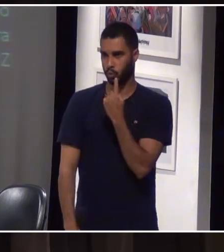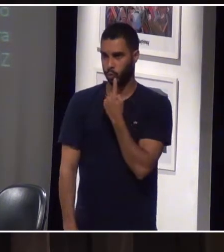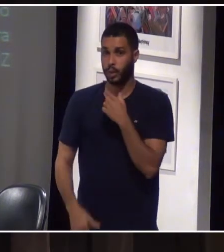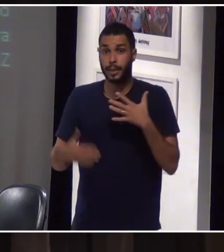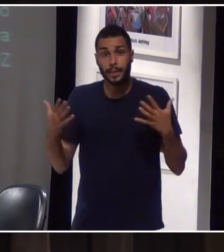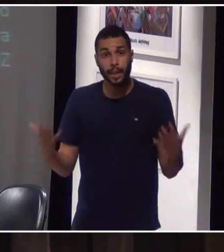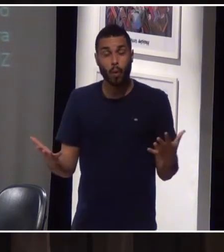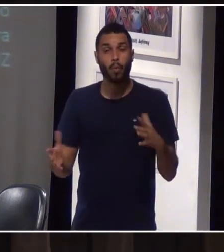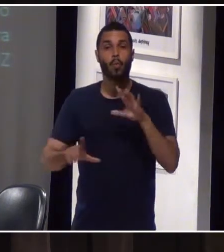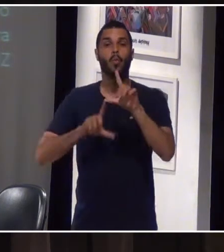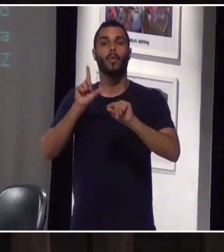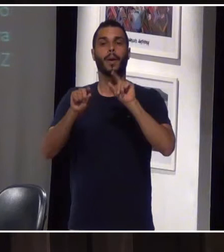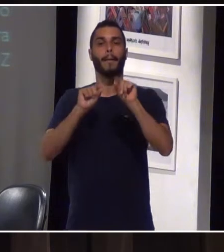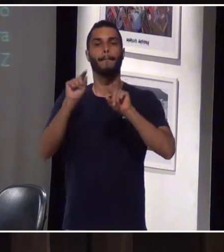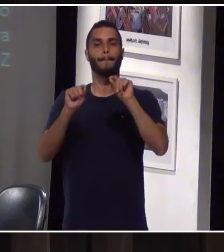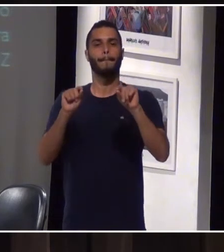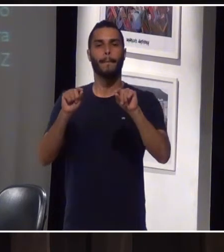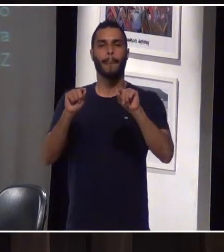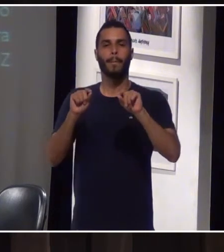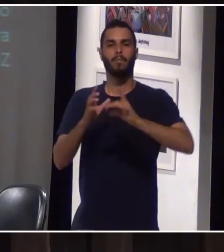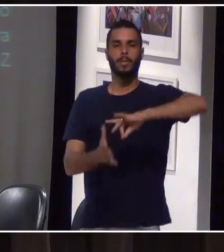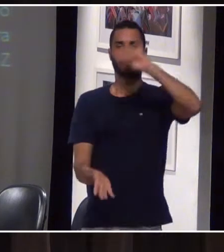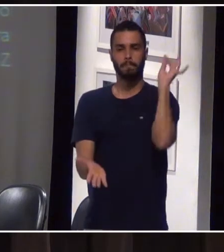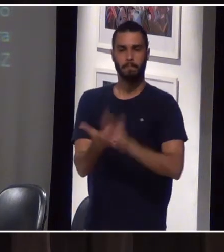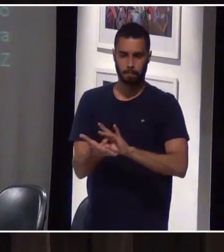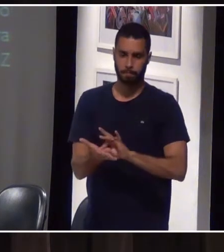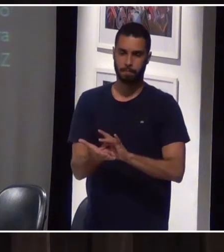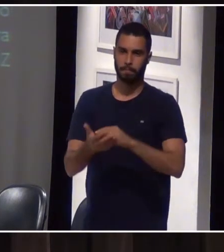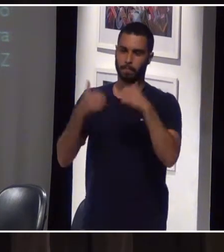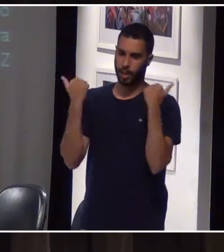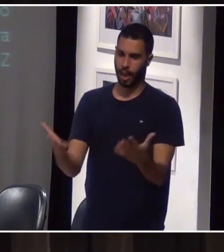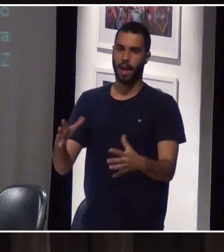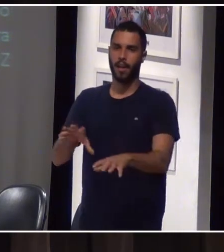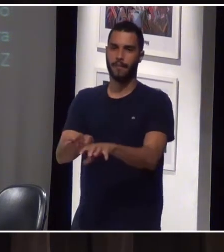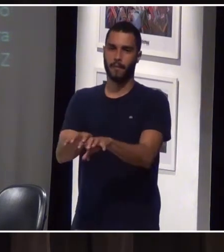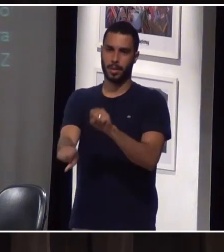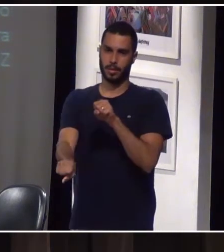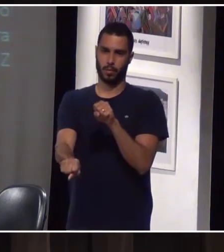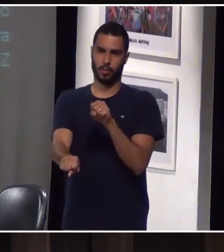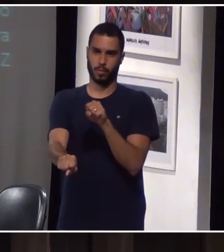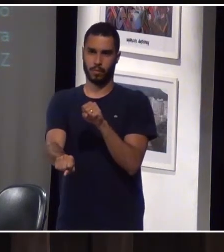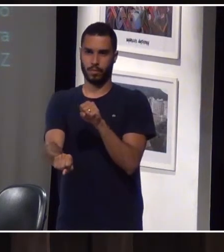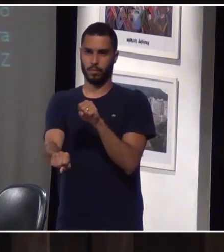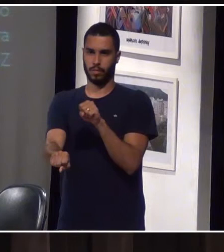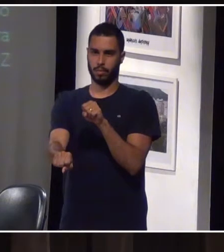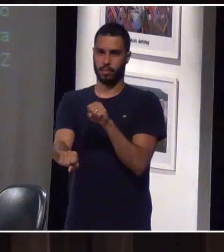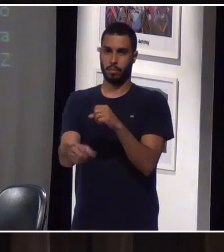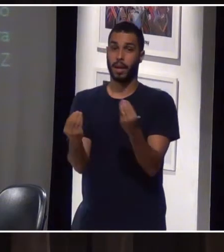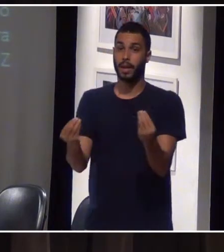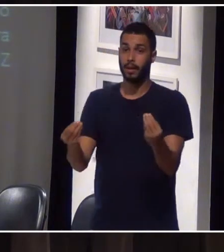eles resolveram, então, fazer, legitimamente, um investimento na sua formação, de modo a se